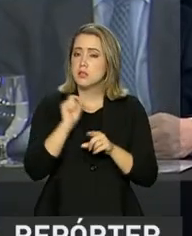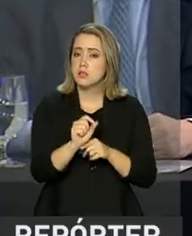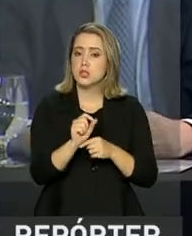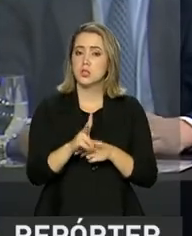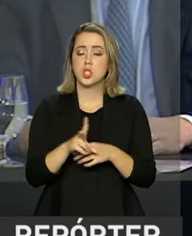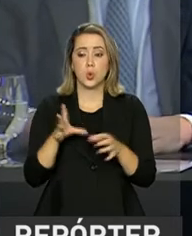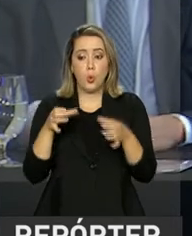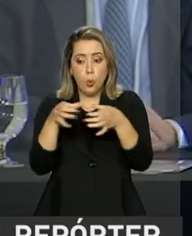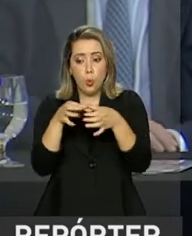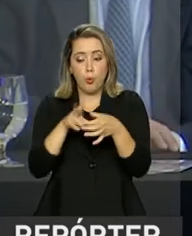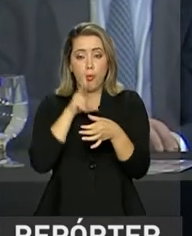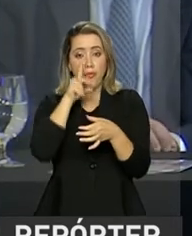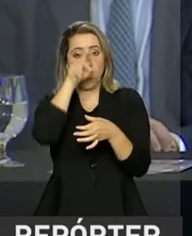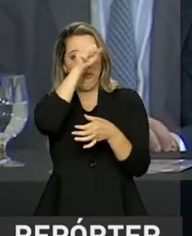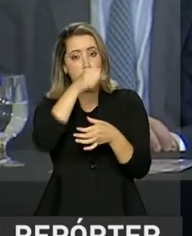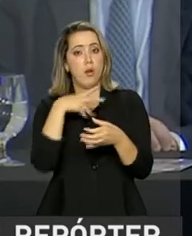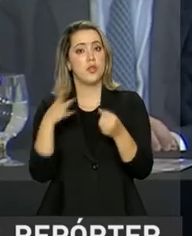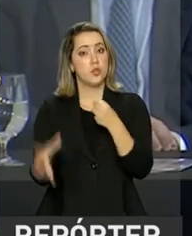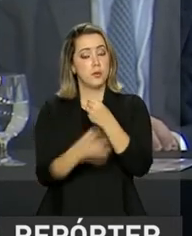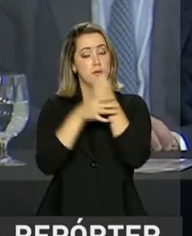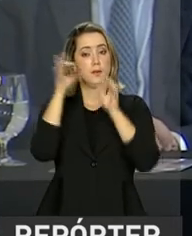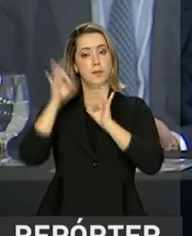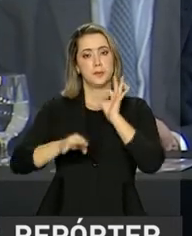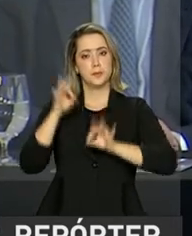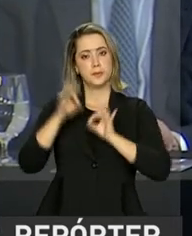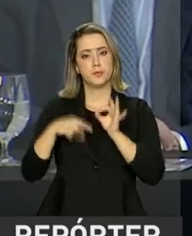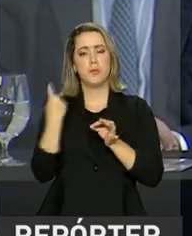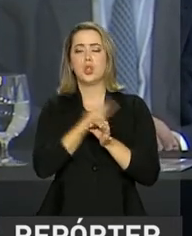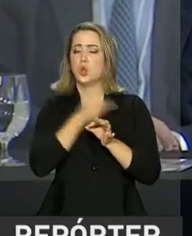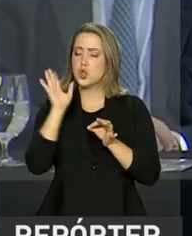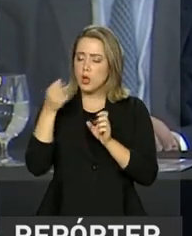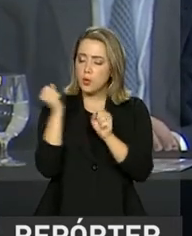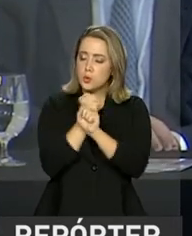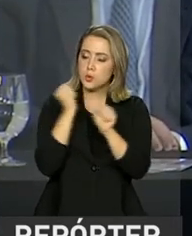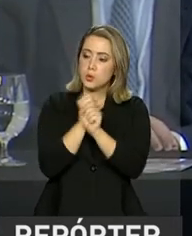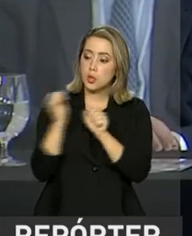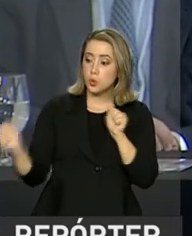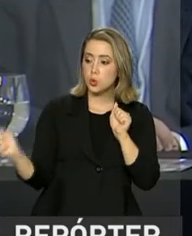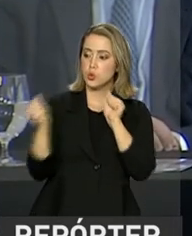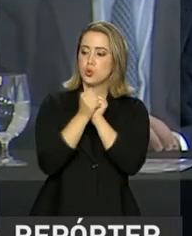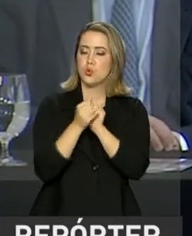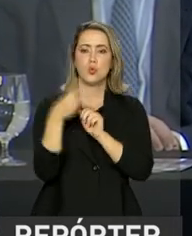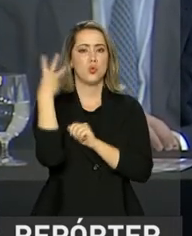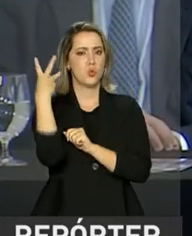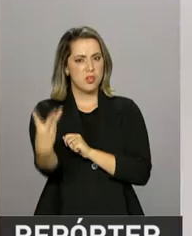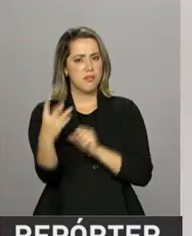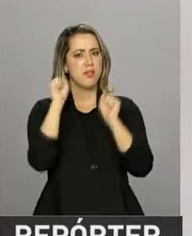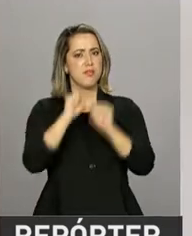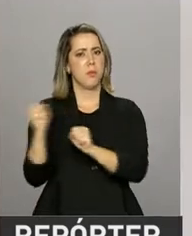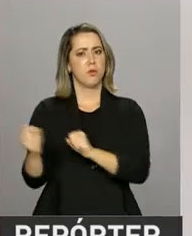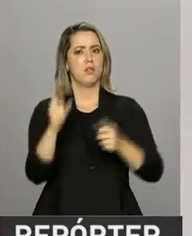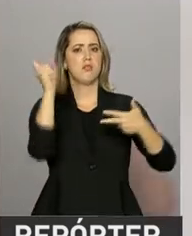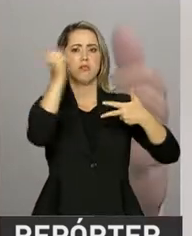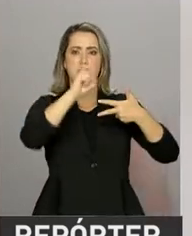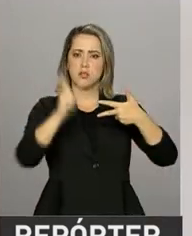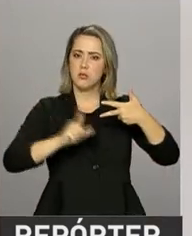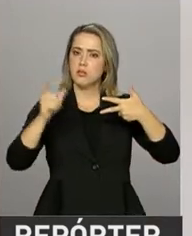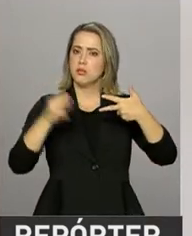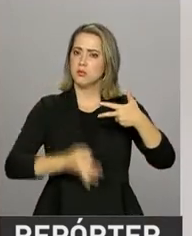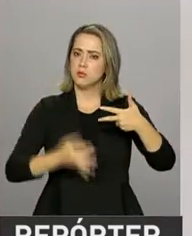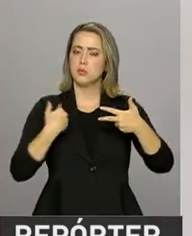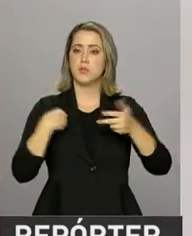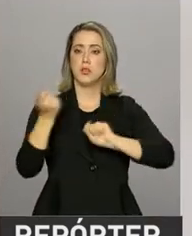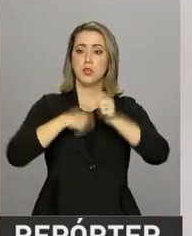fortes de segurança jurídica que estamos construindo em conjunto entre os três poderes de uma economia cada vez mais